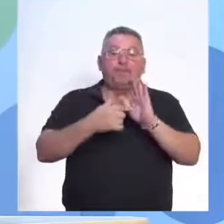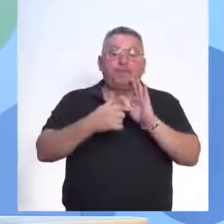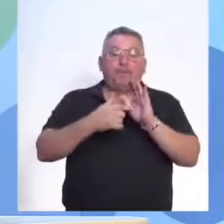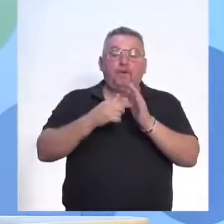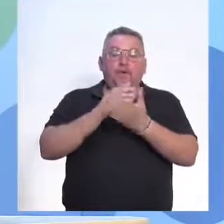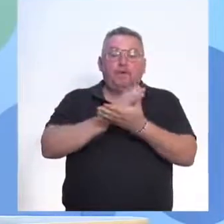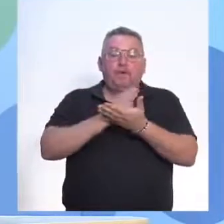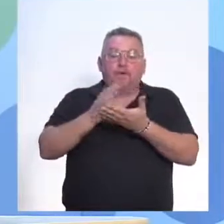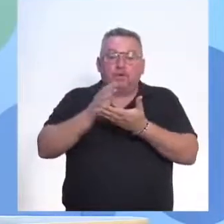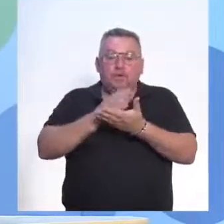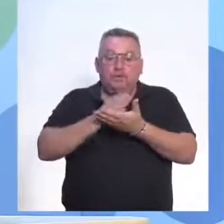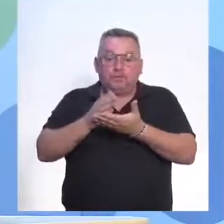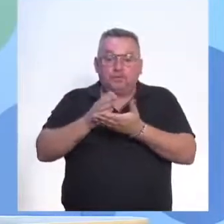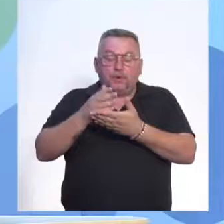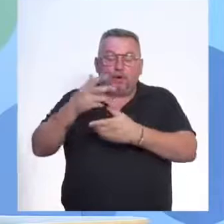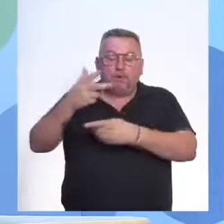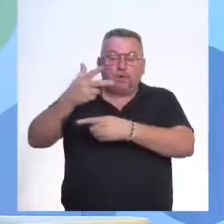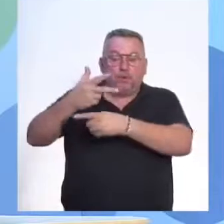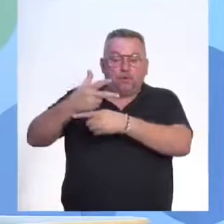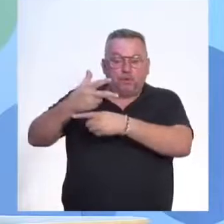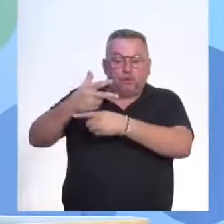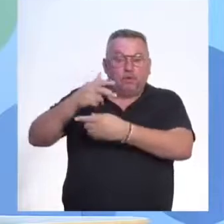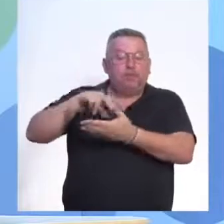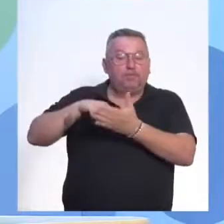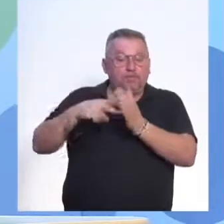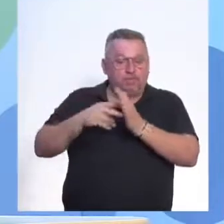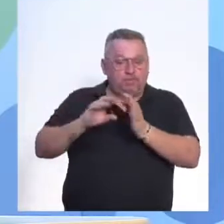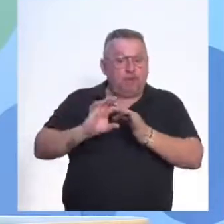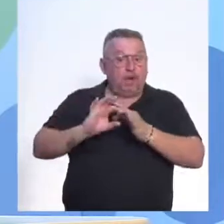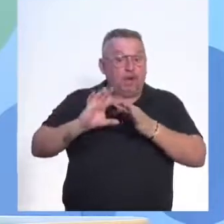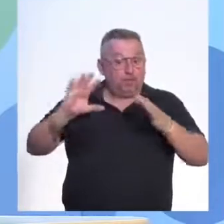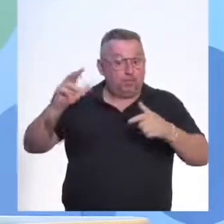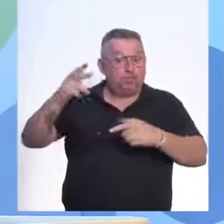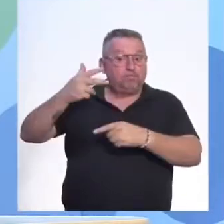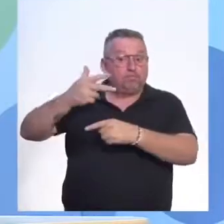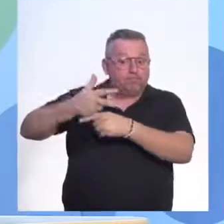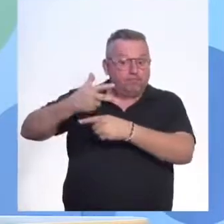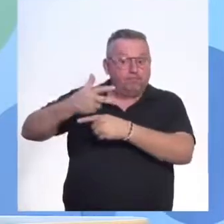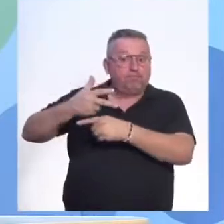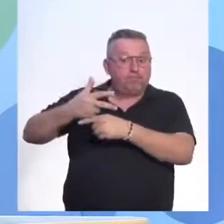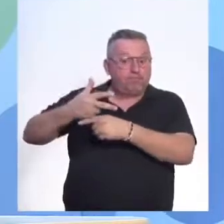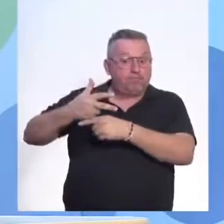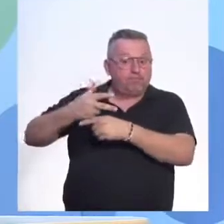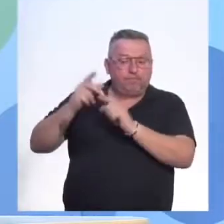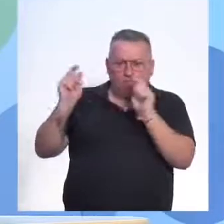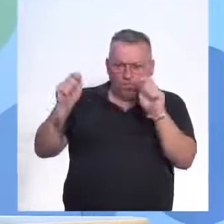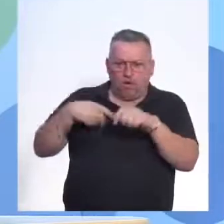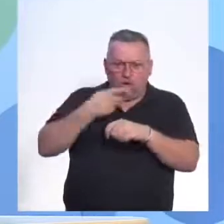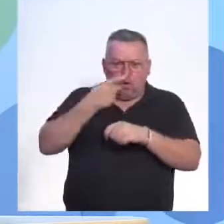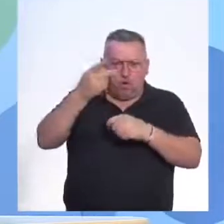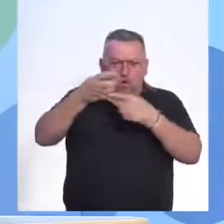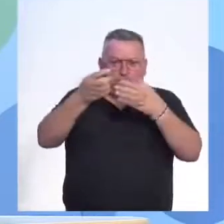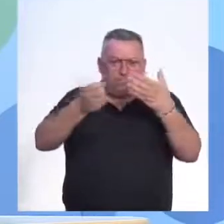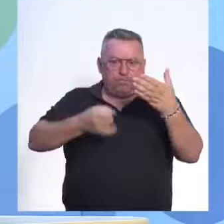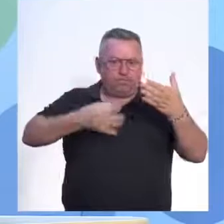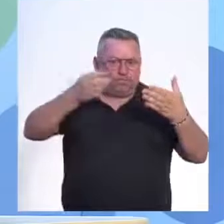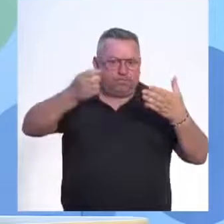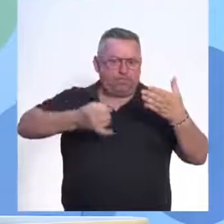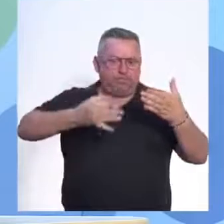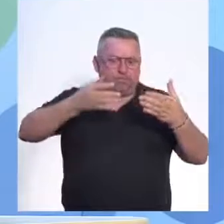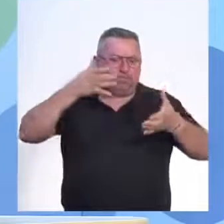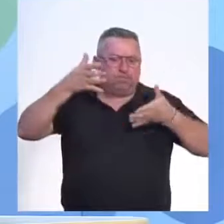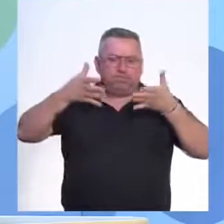Start Transmission, ou seja, ele autoriza o início da transmissão, né, quando aparecer para ele, sinal que ele pode falar. Ele clica lá, ele pode